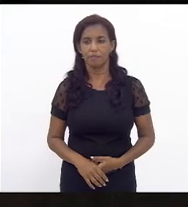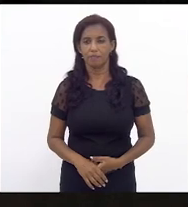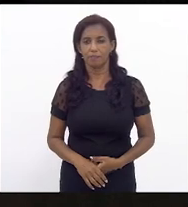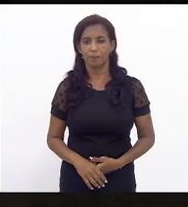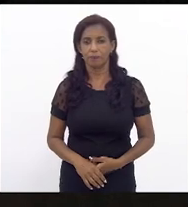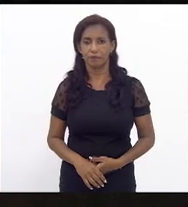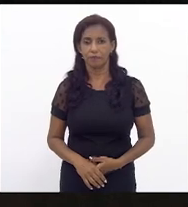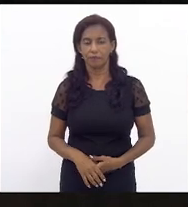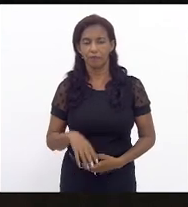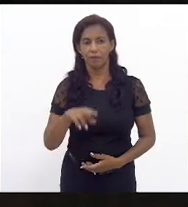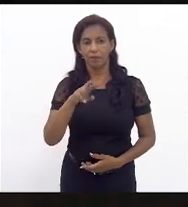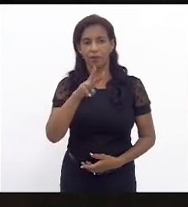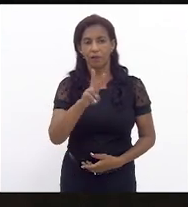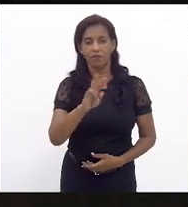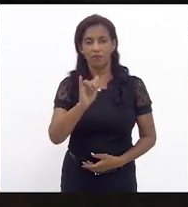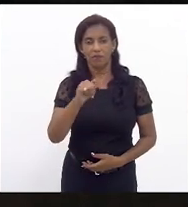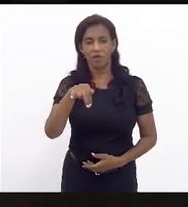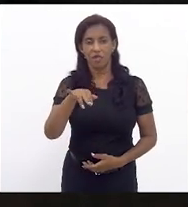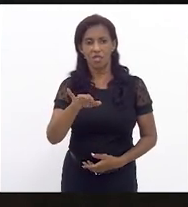Deputado Marcos Vinícius.